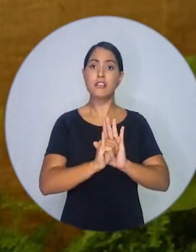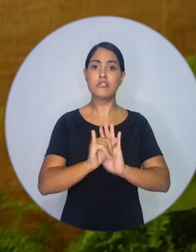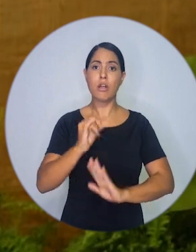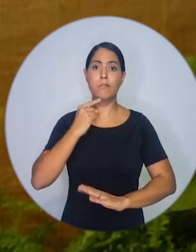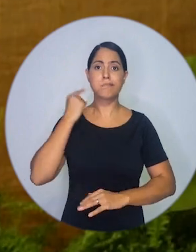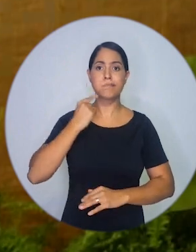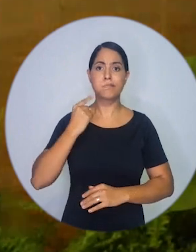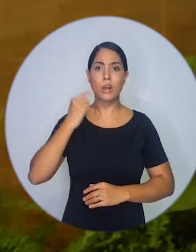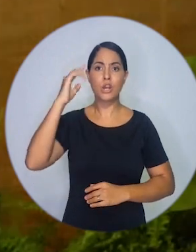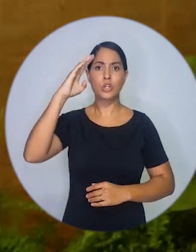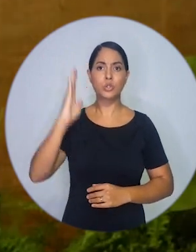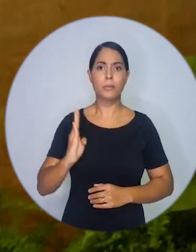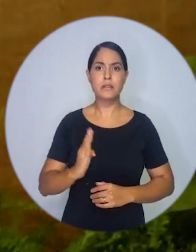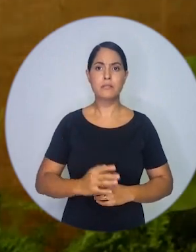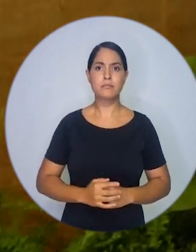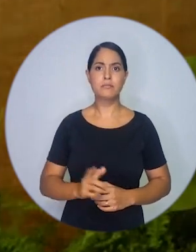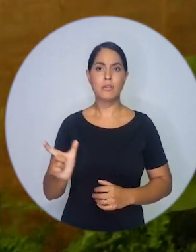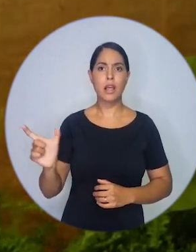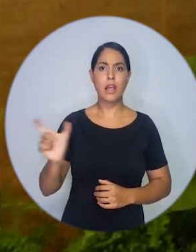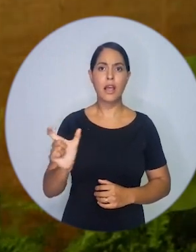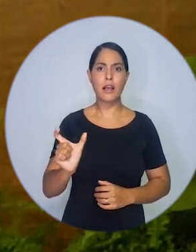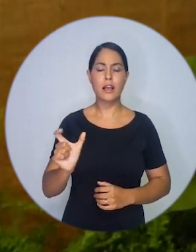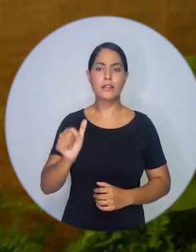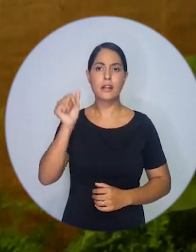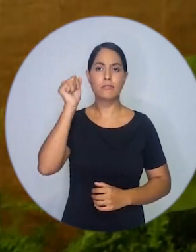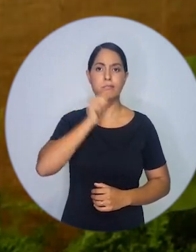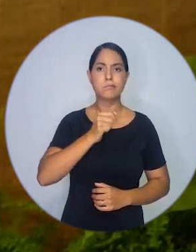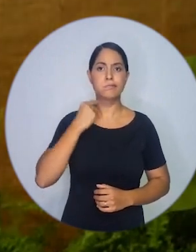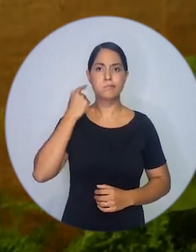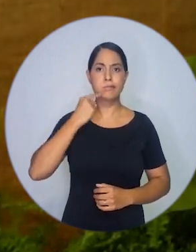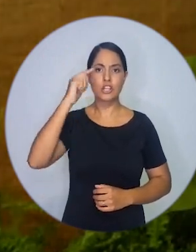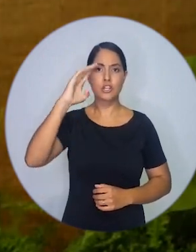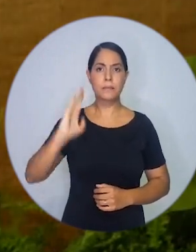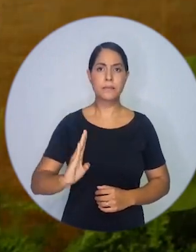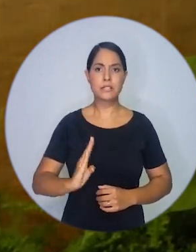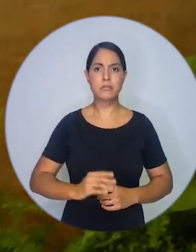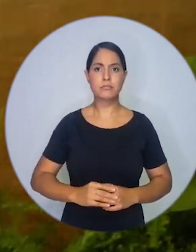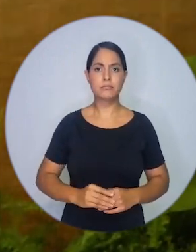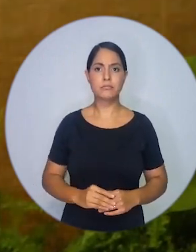do advogado no Brasil. Ela é a carteira de identidade da advogada brasileira.